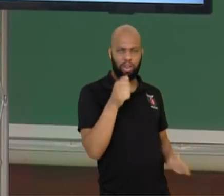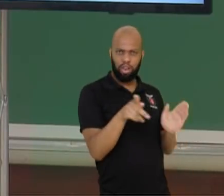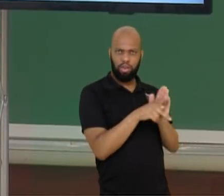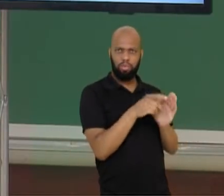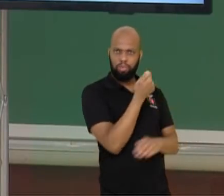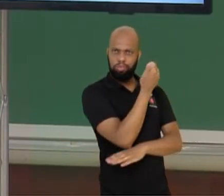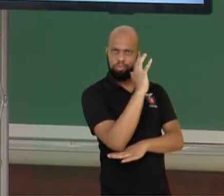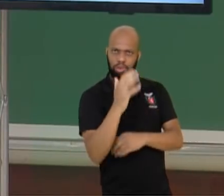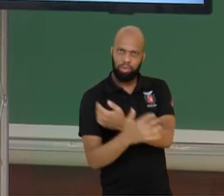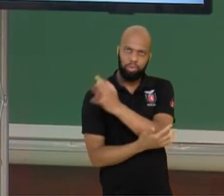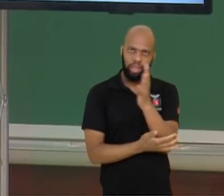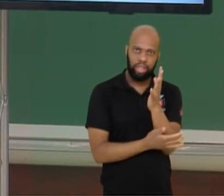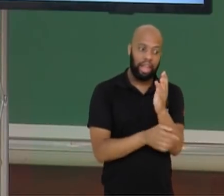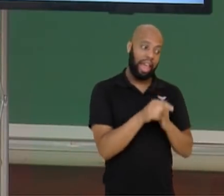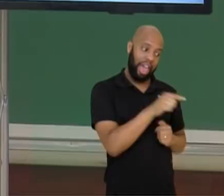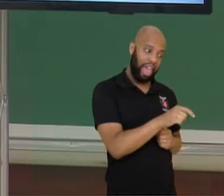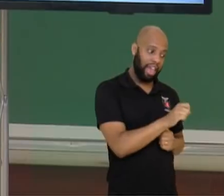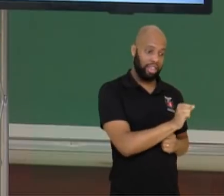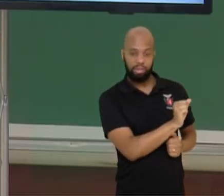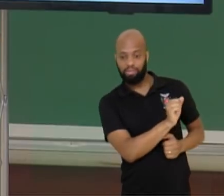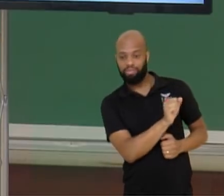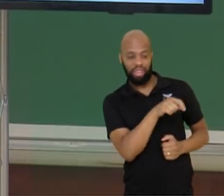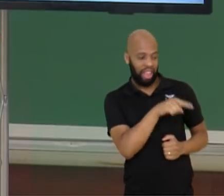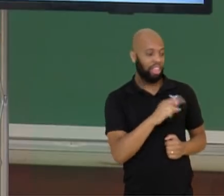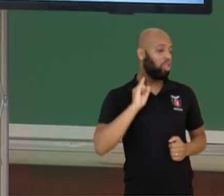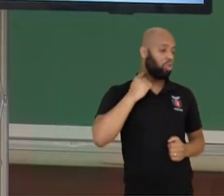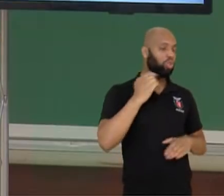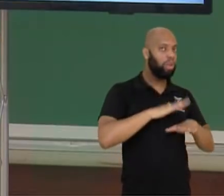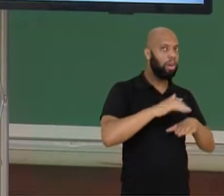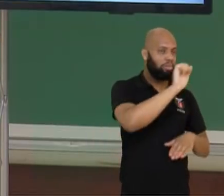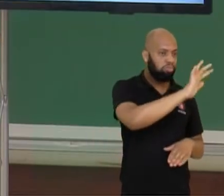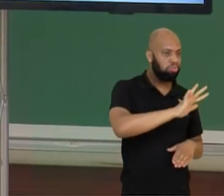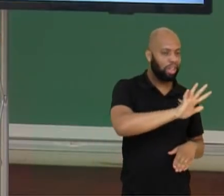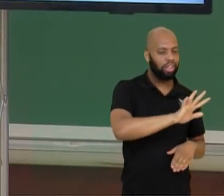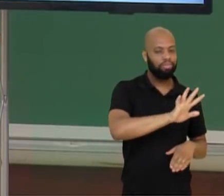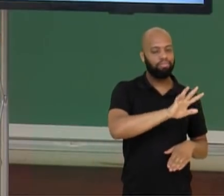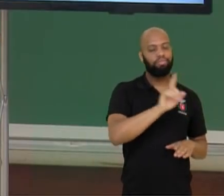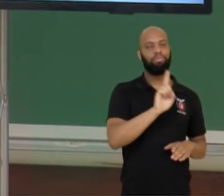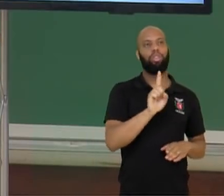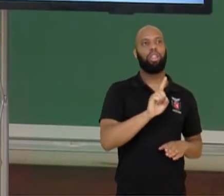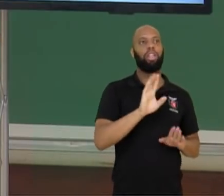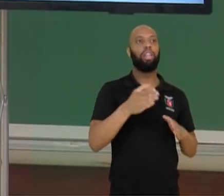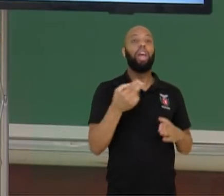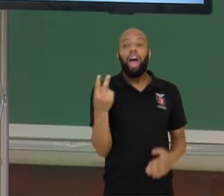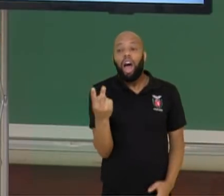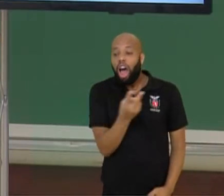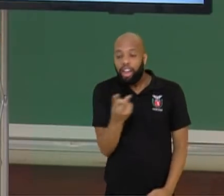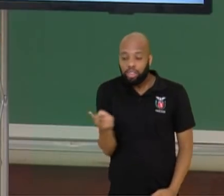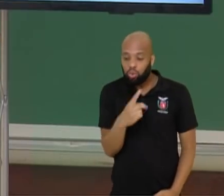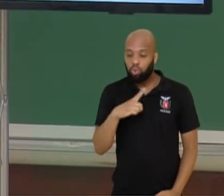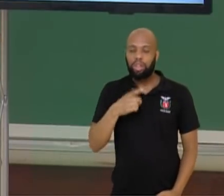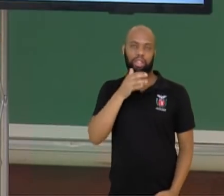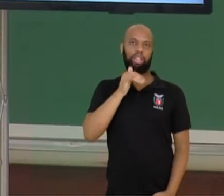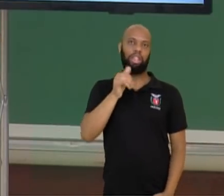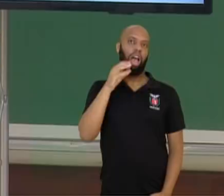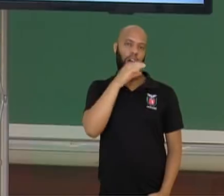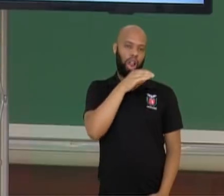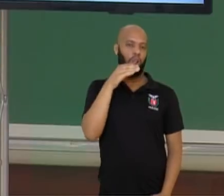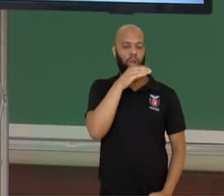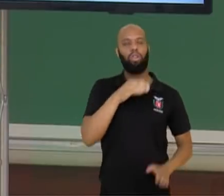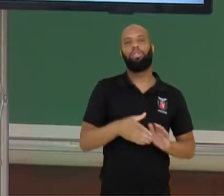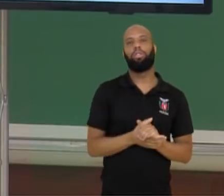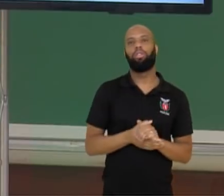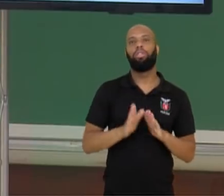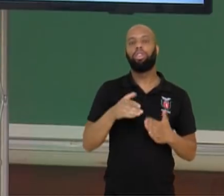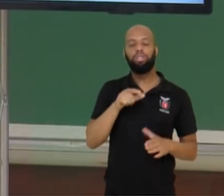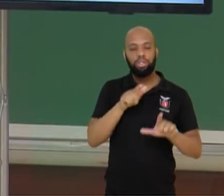ambiente? Se ela é mais poluente, ela não é preferível, né? Então tá errado também. E as duas utilizam processos de energia térmica, então está errado aqui também,